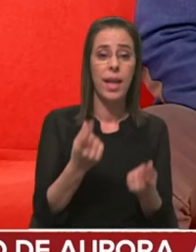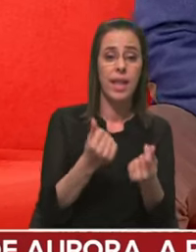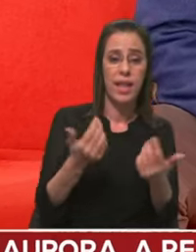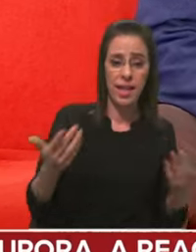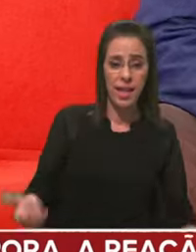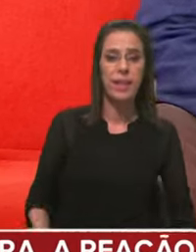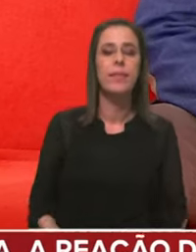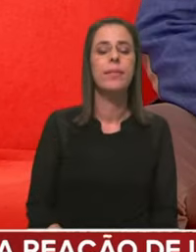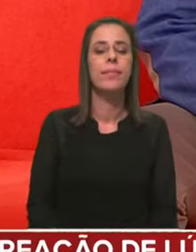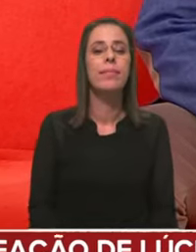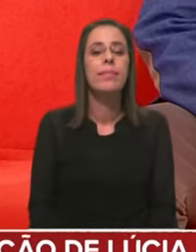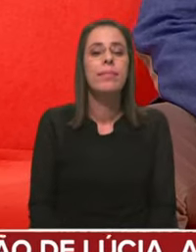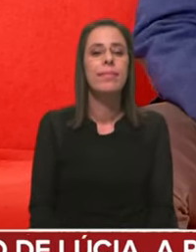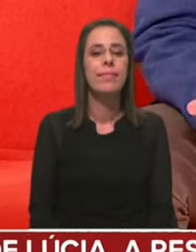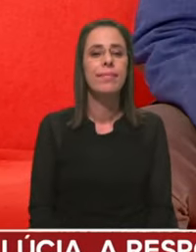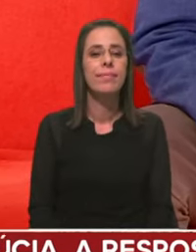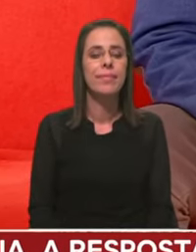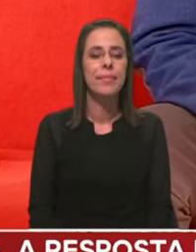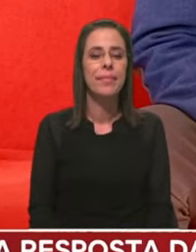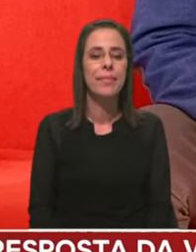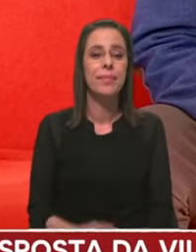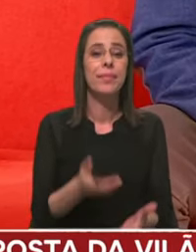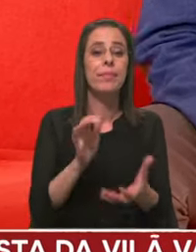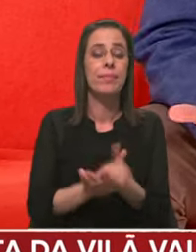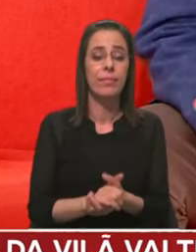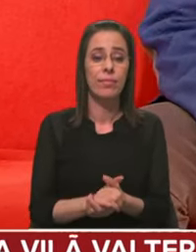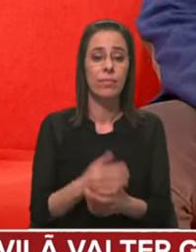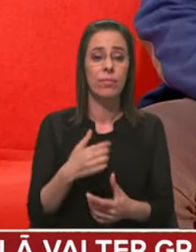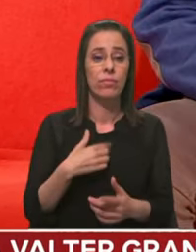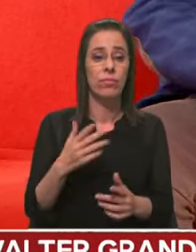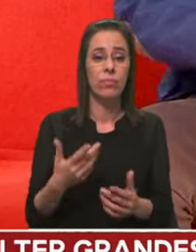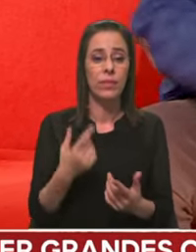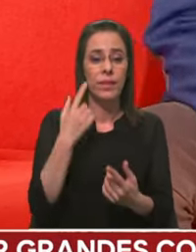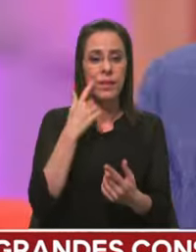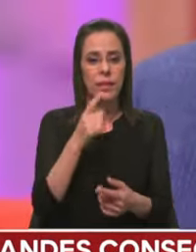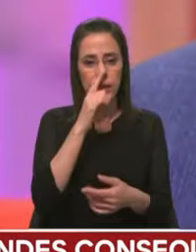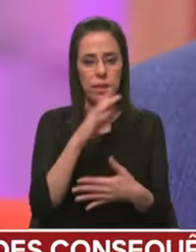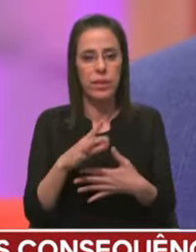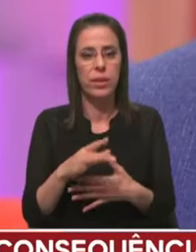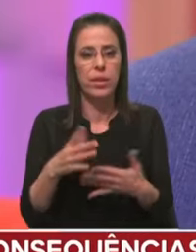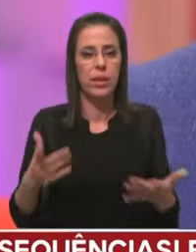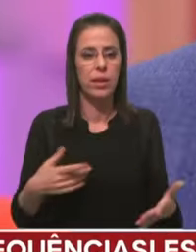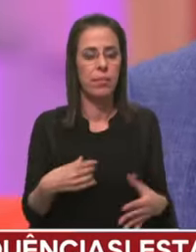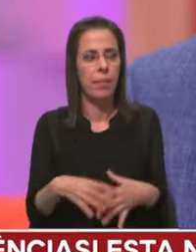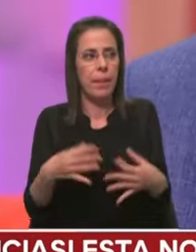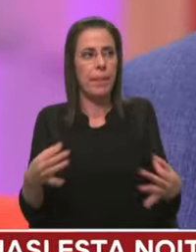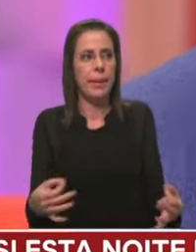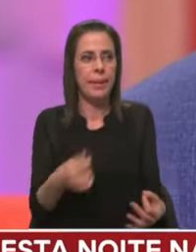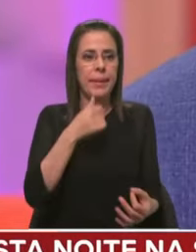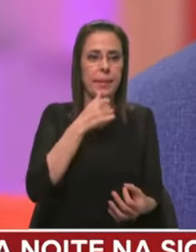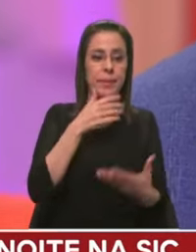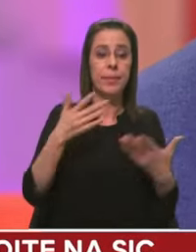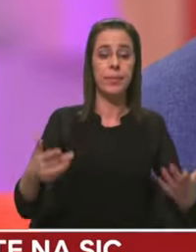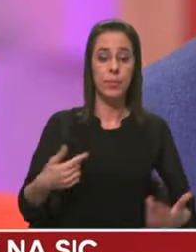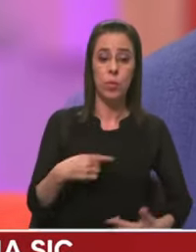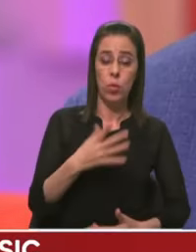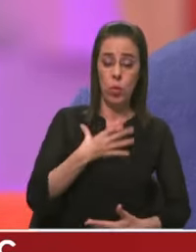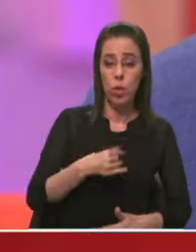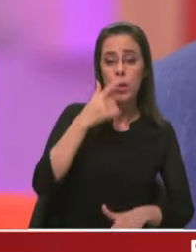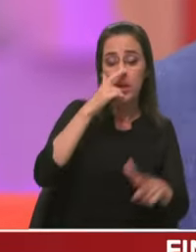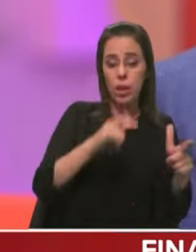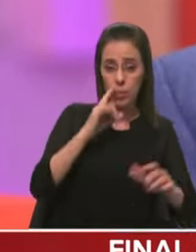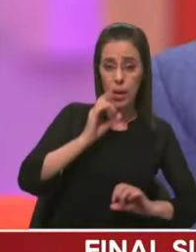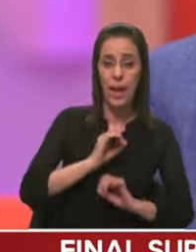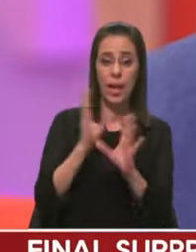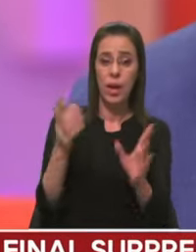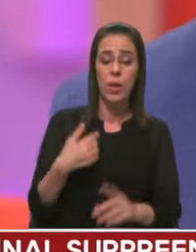dinheiro e Quantos casamentos eu fui a pensar e que chati agora uma aprenda agora vou porque gosto das pessoas como é